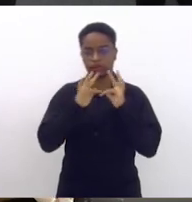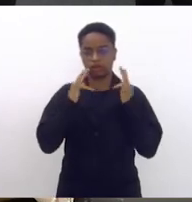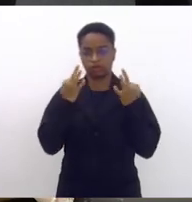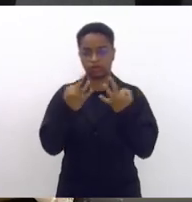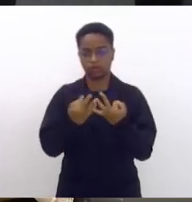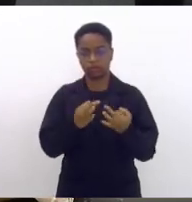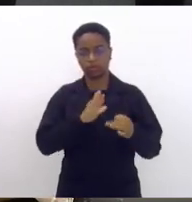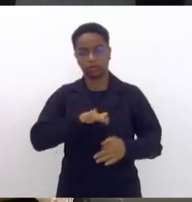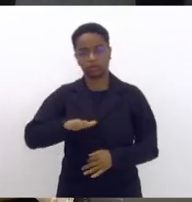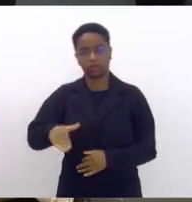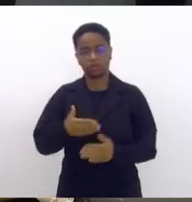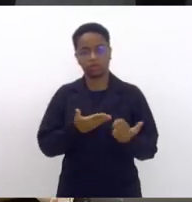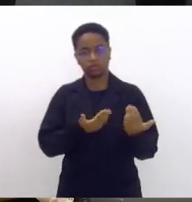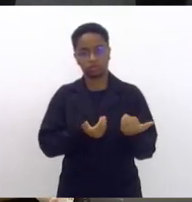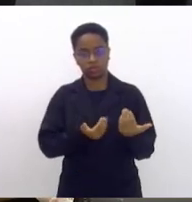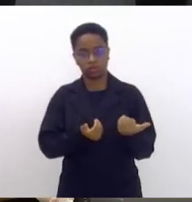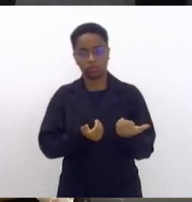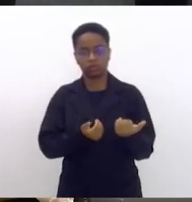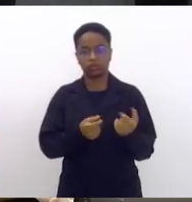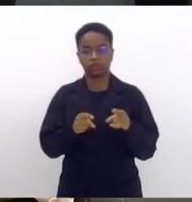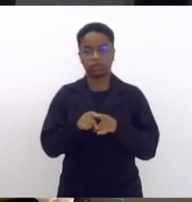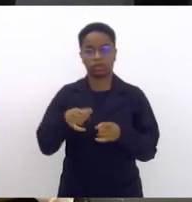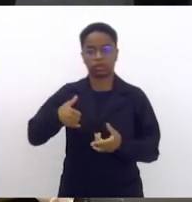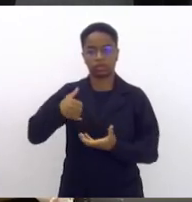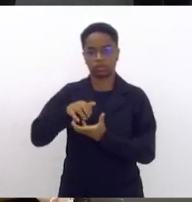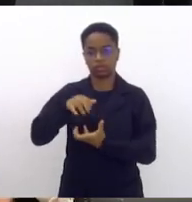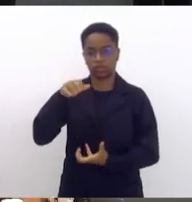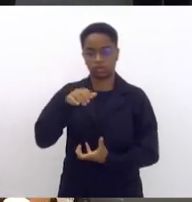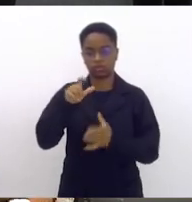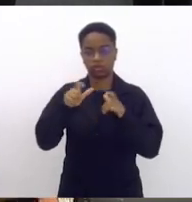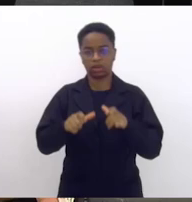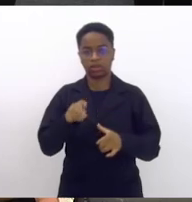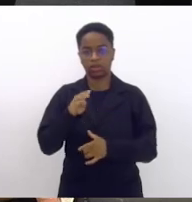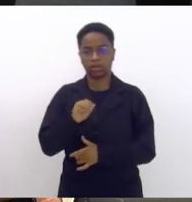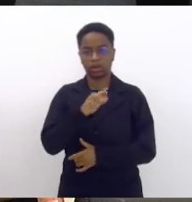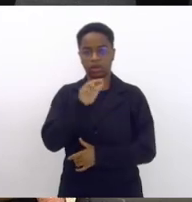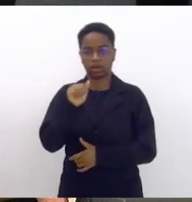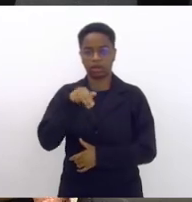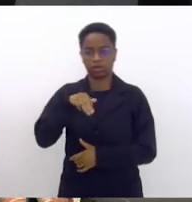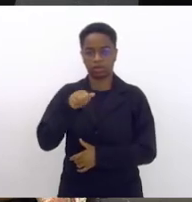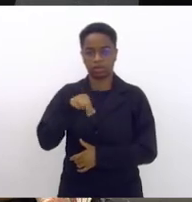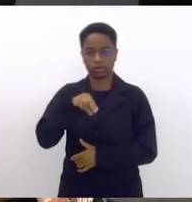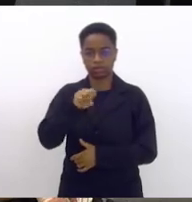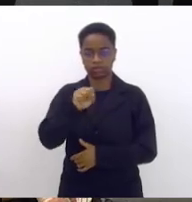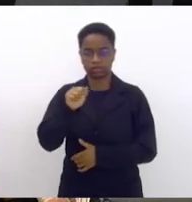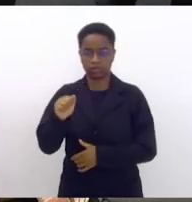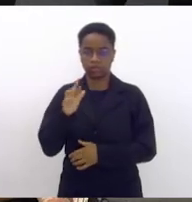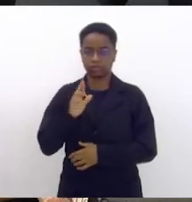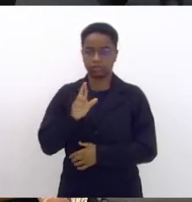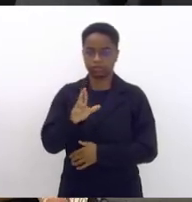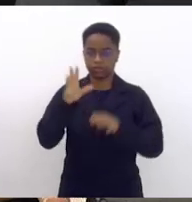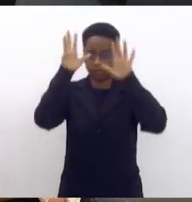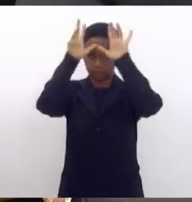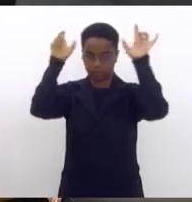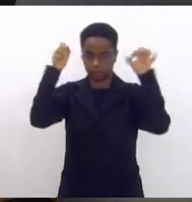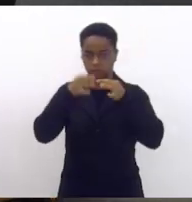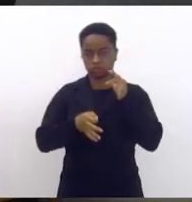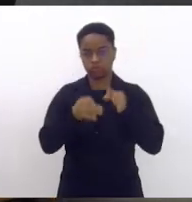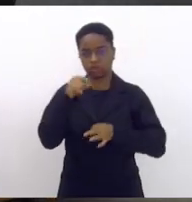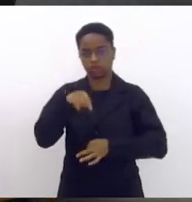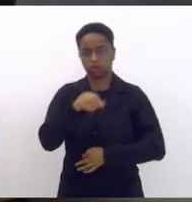infância da Juventude e do idoso de Barra Mansa representando o Tribunal de Justiça do Estado do Rio de